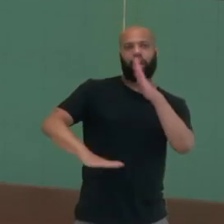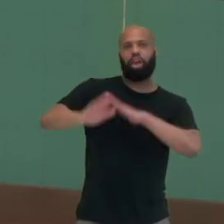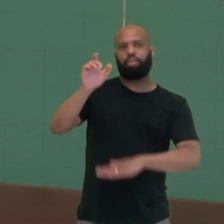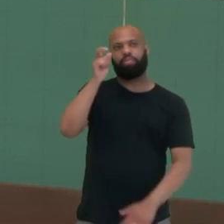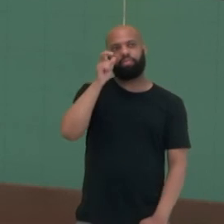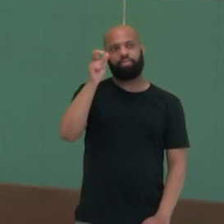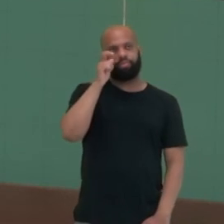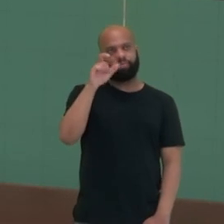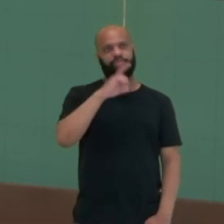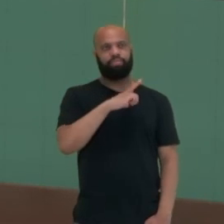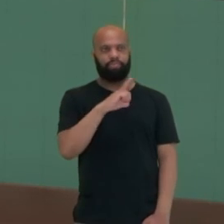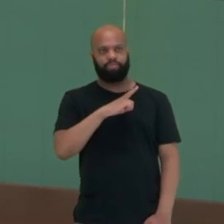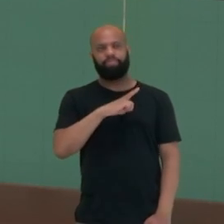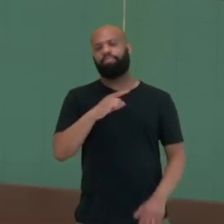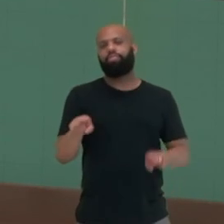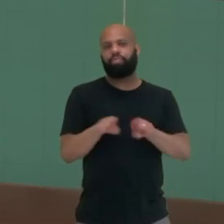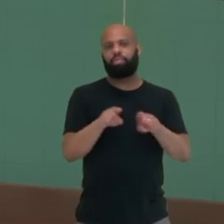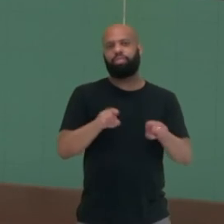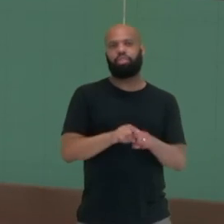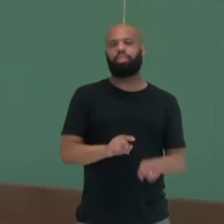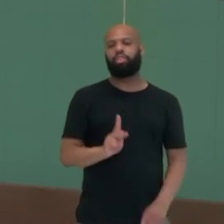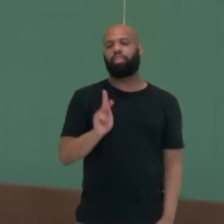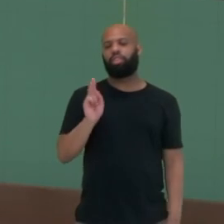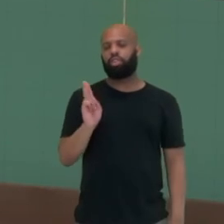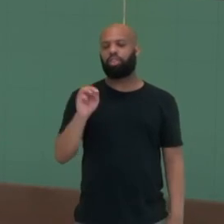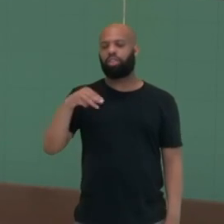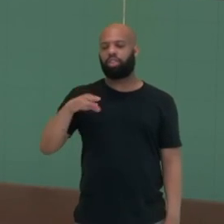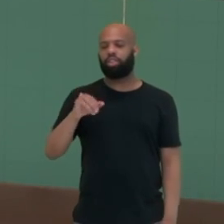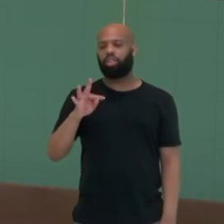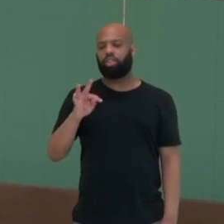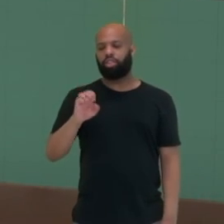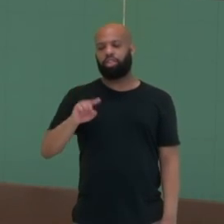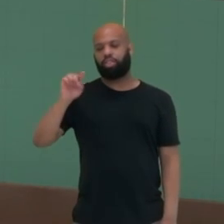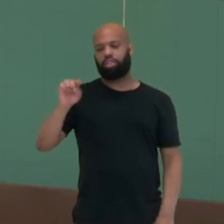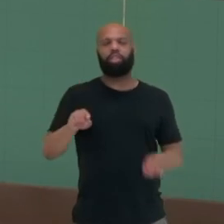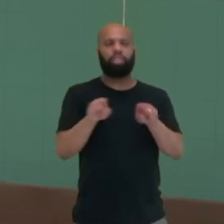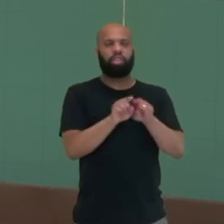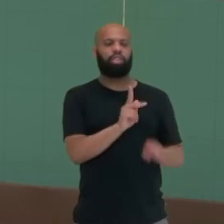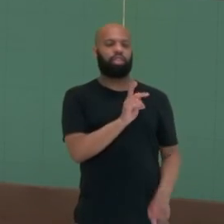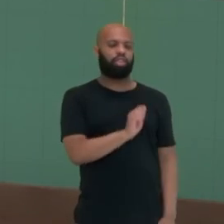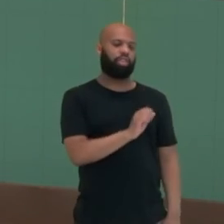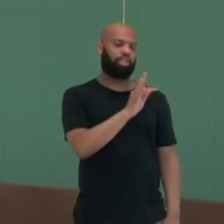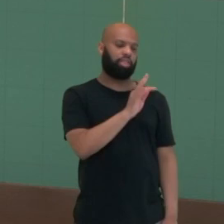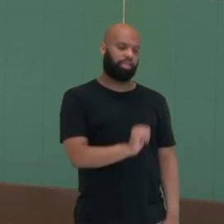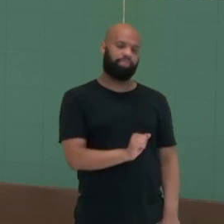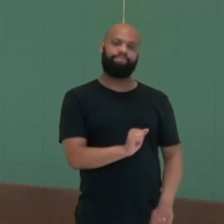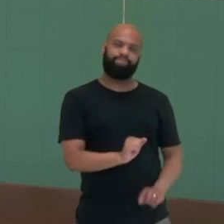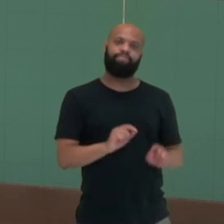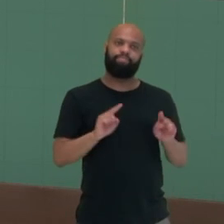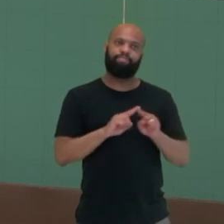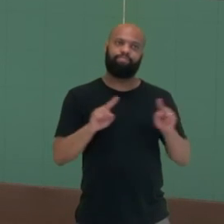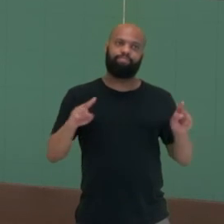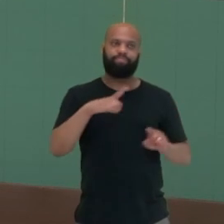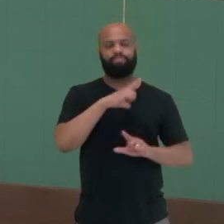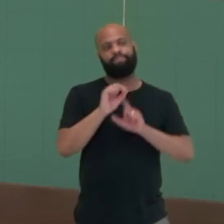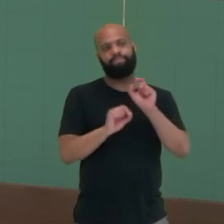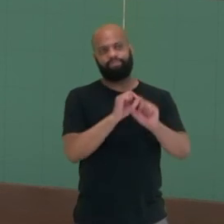o comitê, né? O Catar. Foi bem interessante, mas, né? Fica